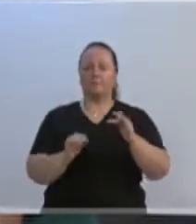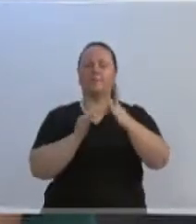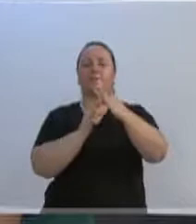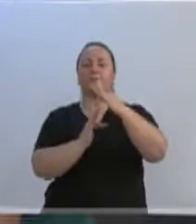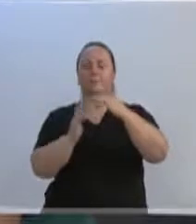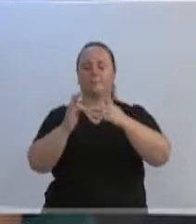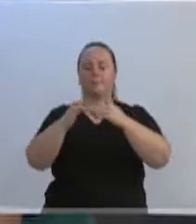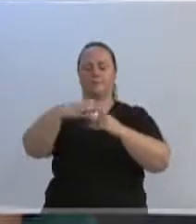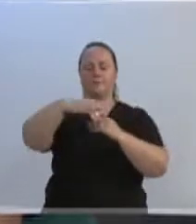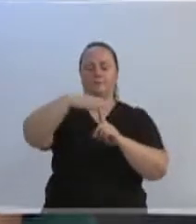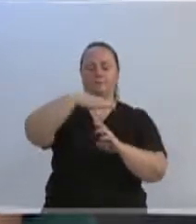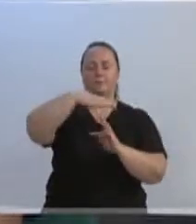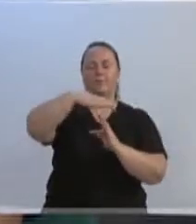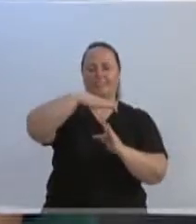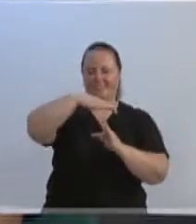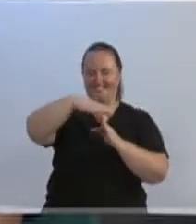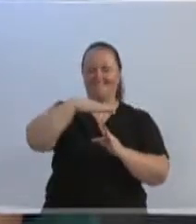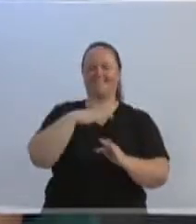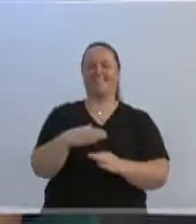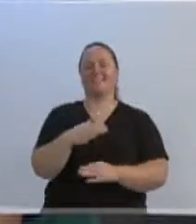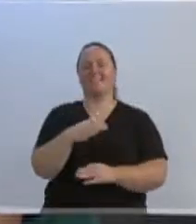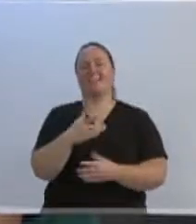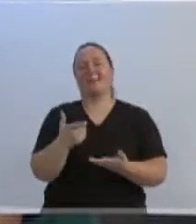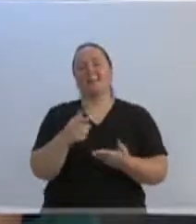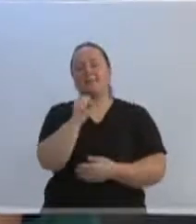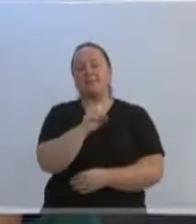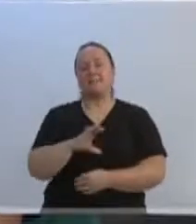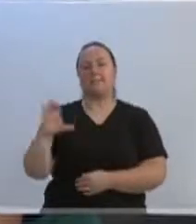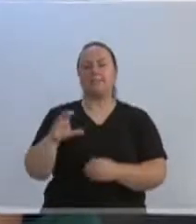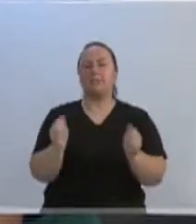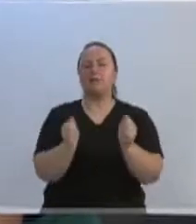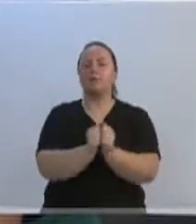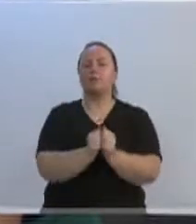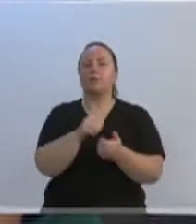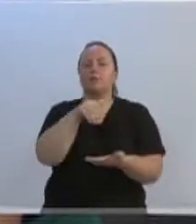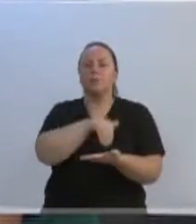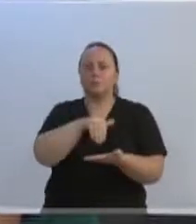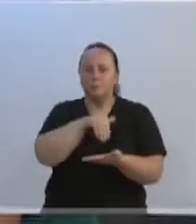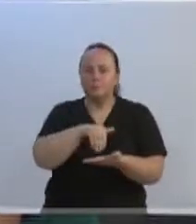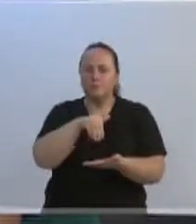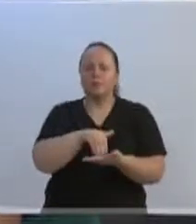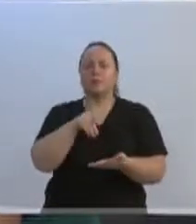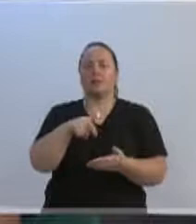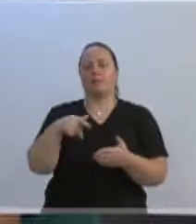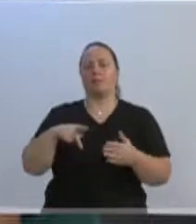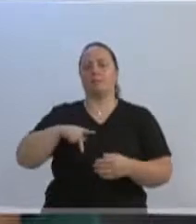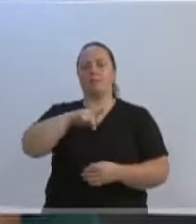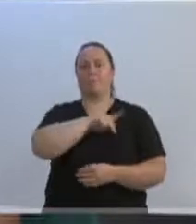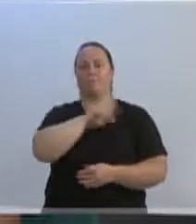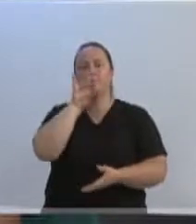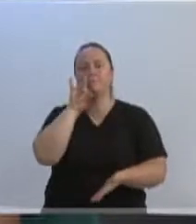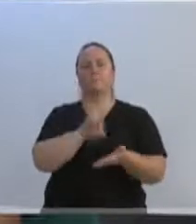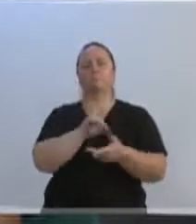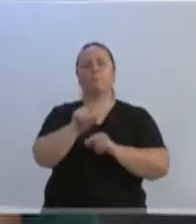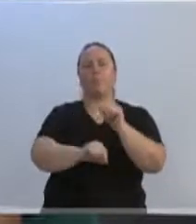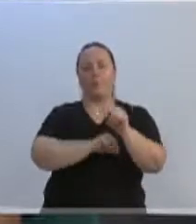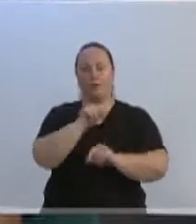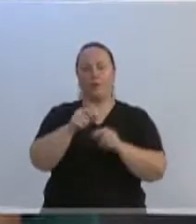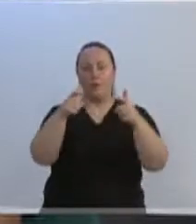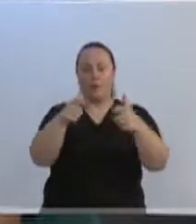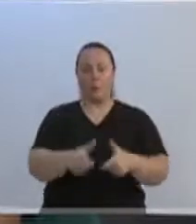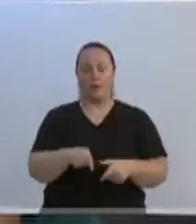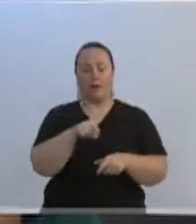ao estado de santa catarina por meio da secretaria de estado de segurança pública para a implantação de um centro de